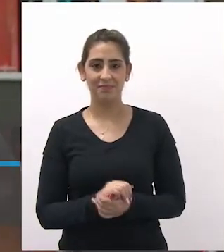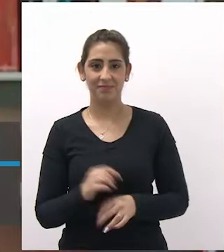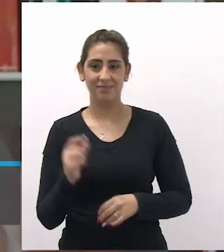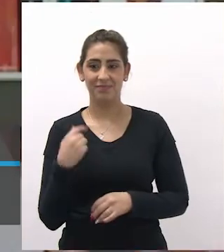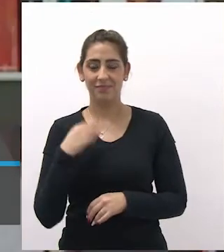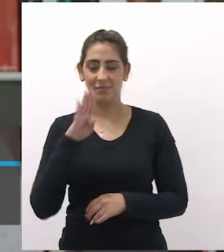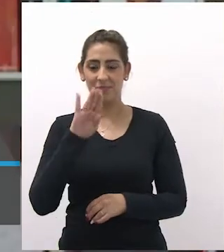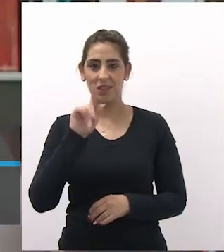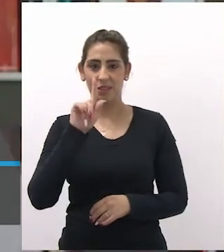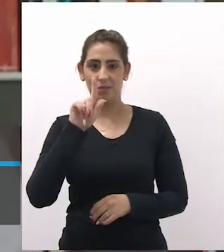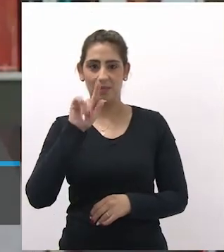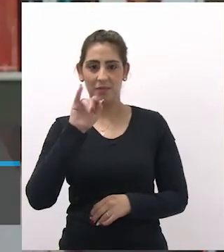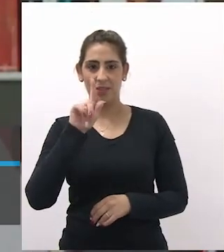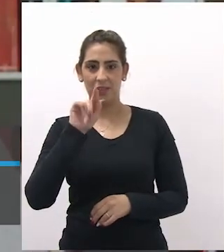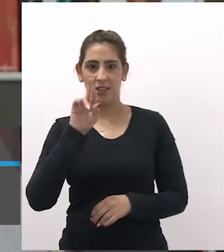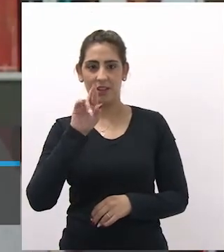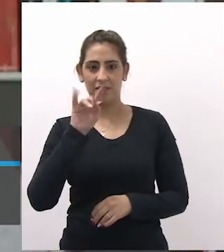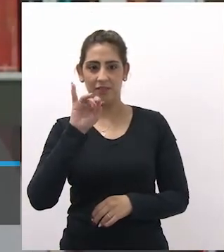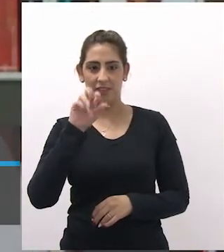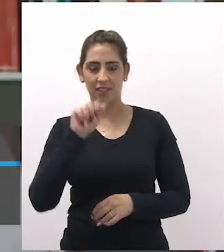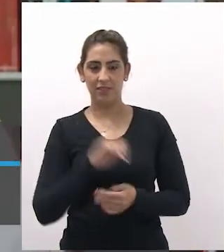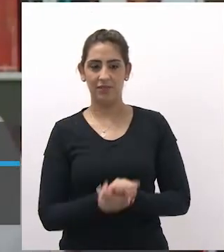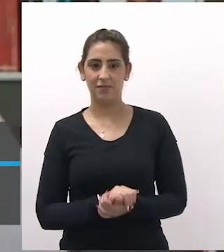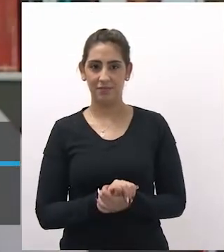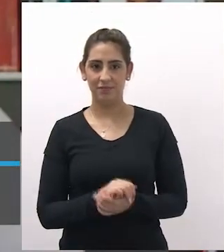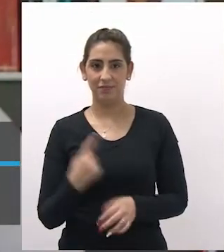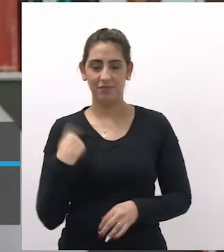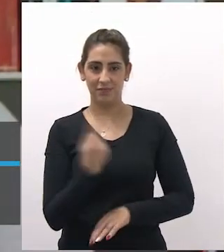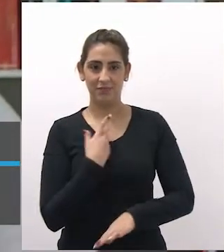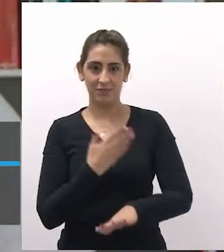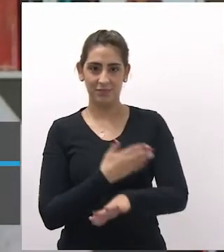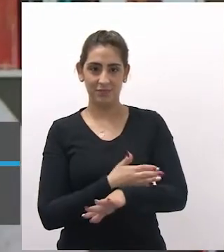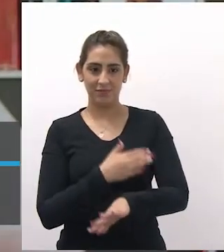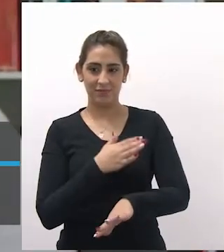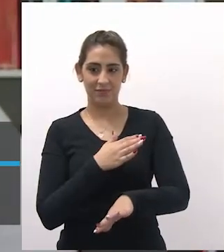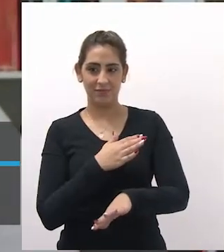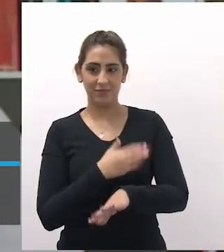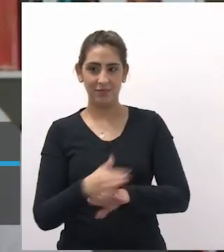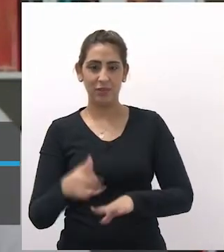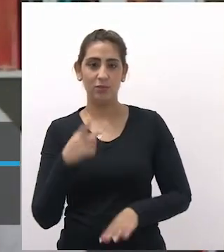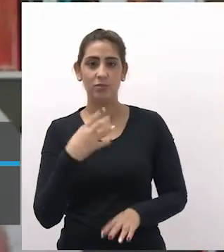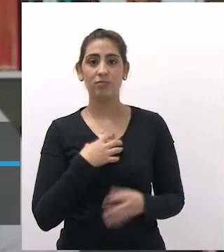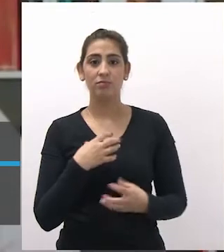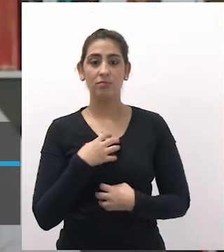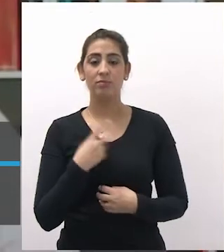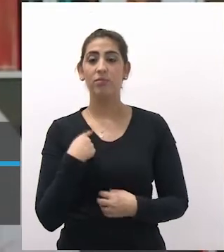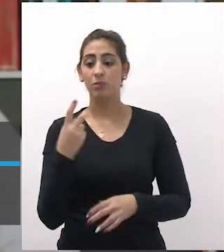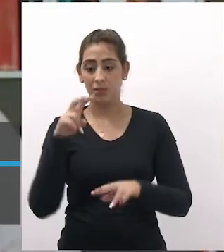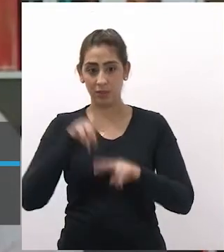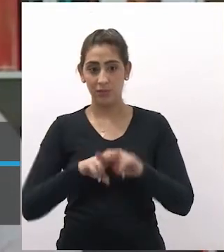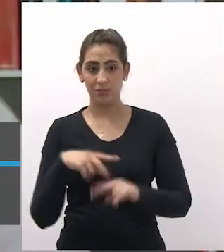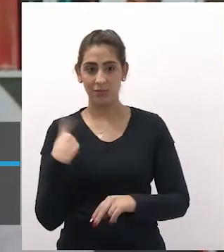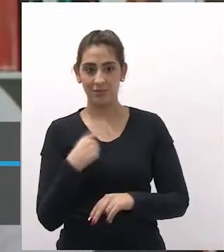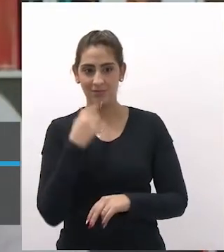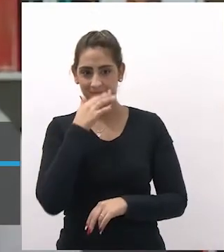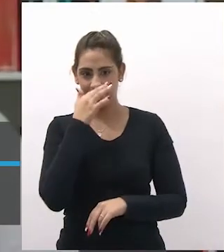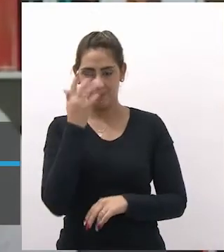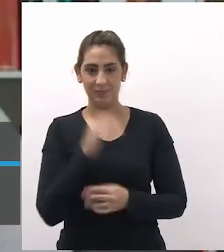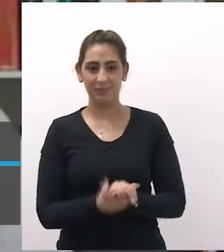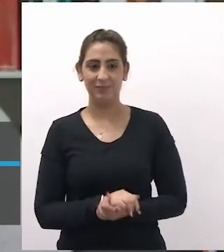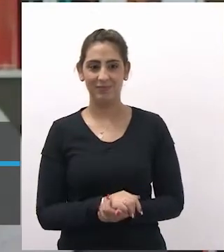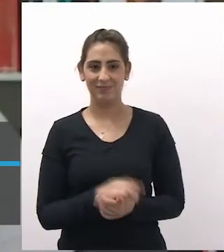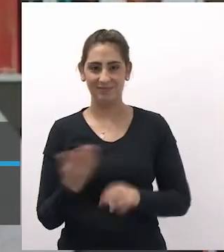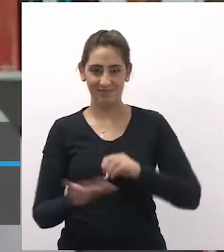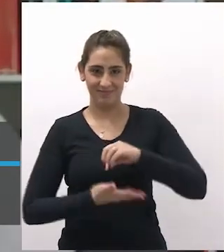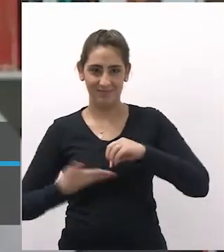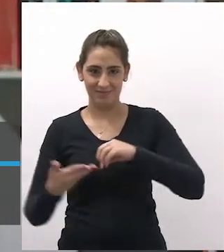gente começar a conhecer. Então, a gente começou de forma assim, vamos sentar e vamos escolher, baseado no